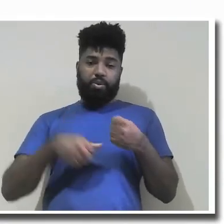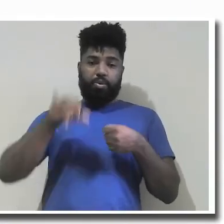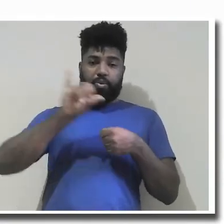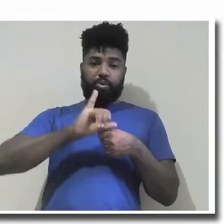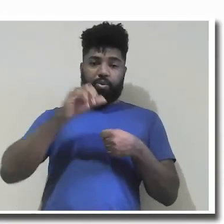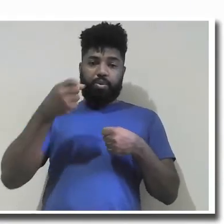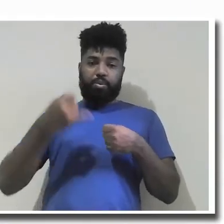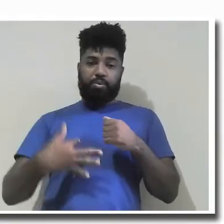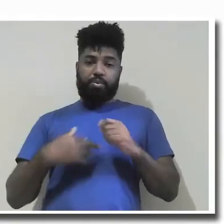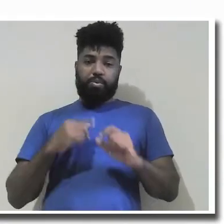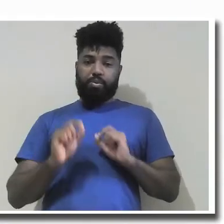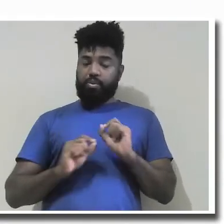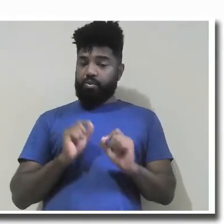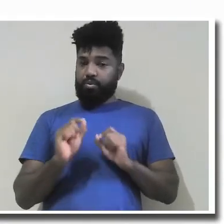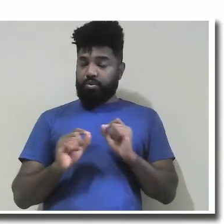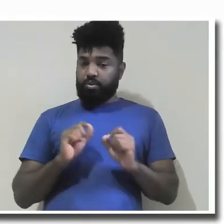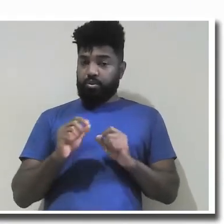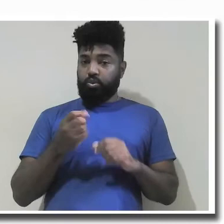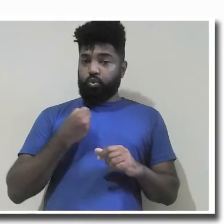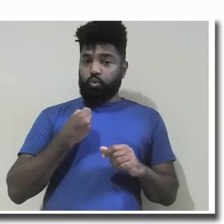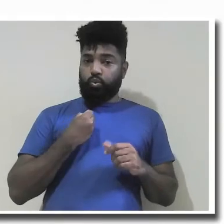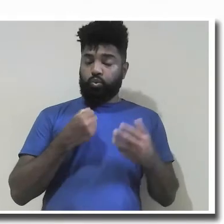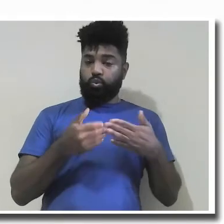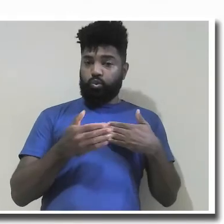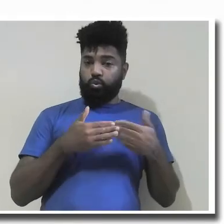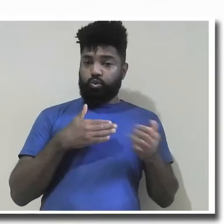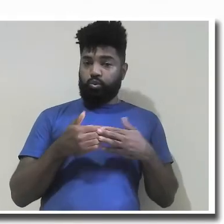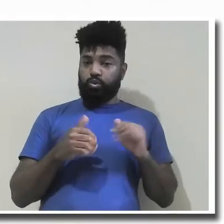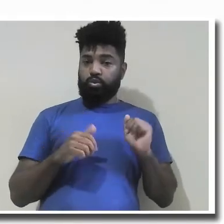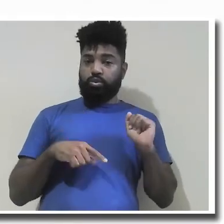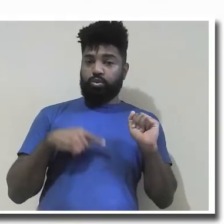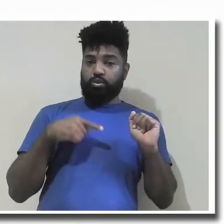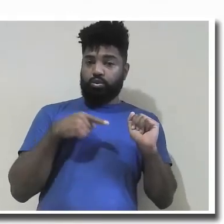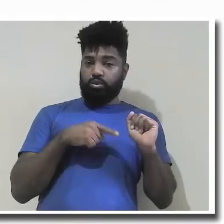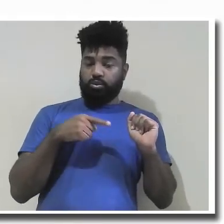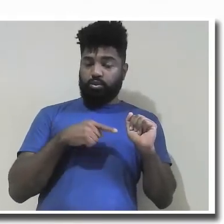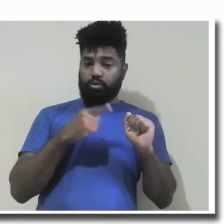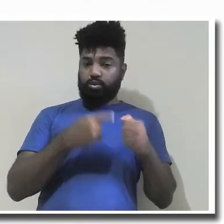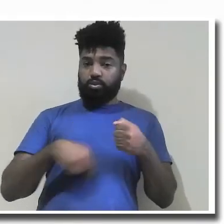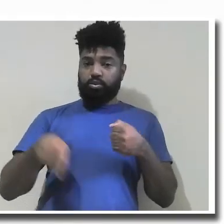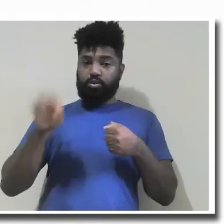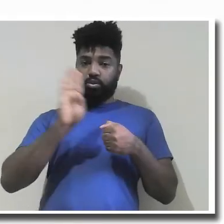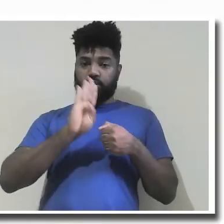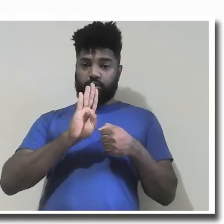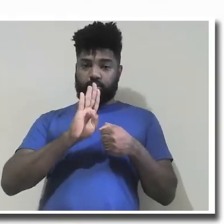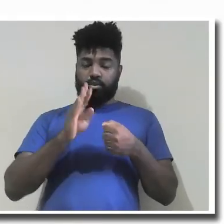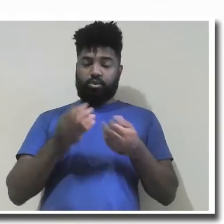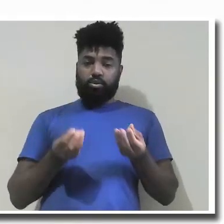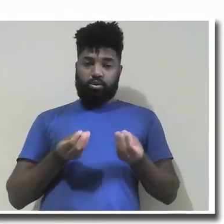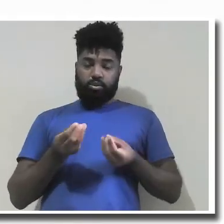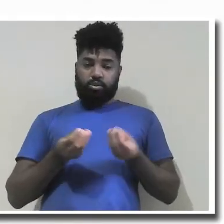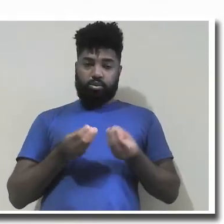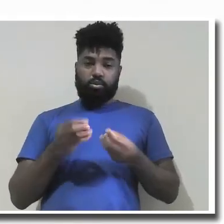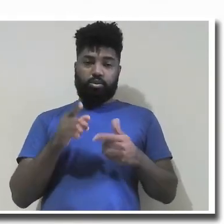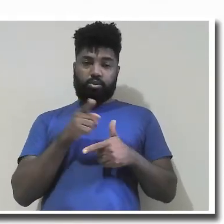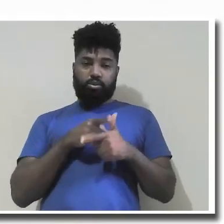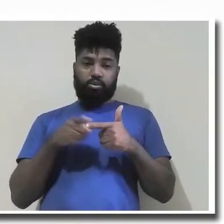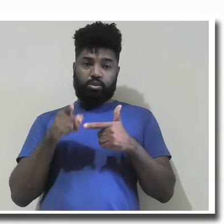diz que qualquer valor A elevado a B